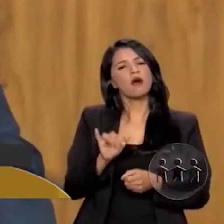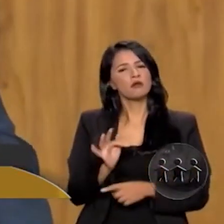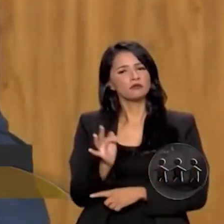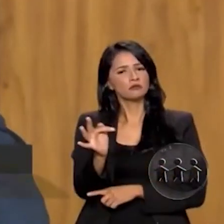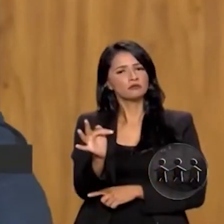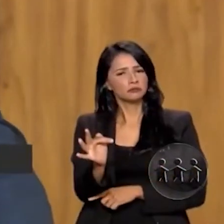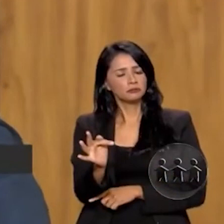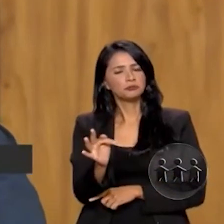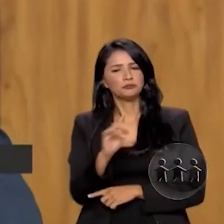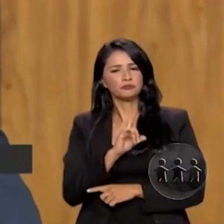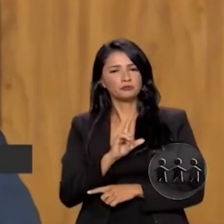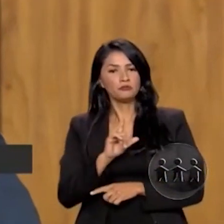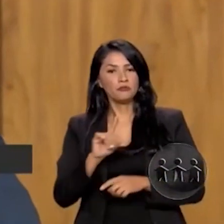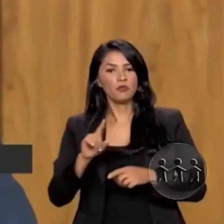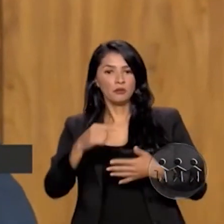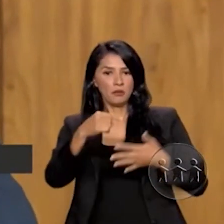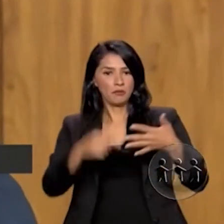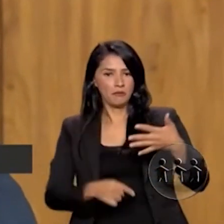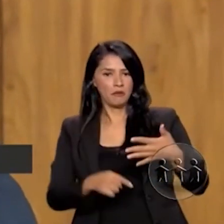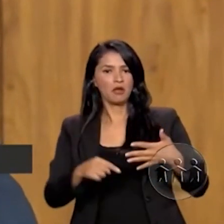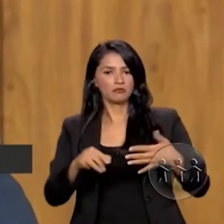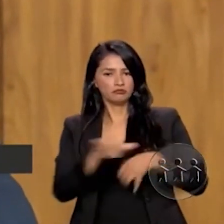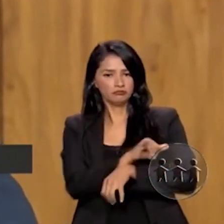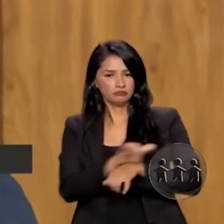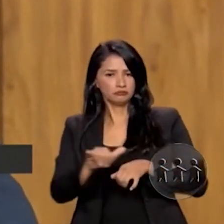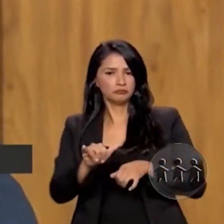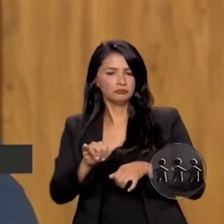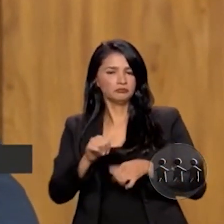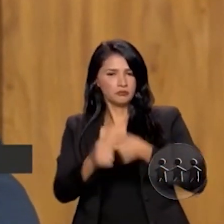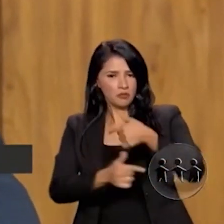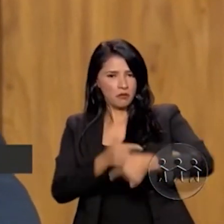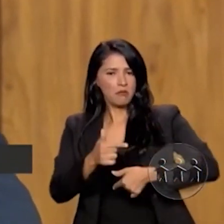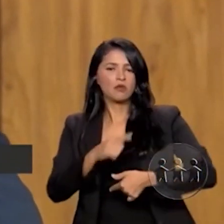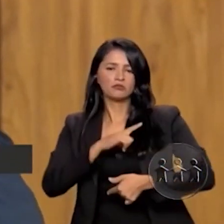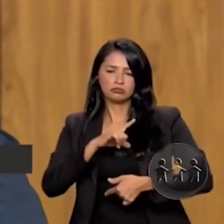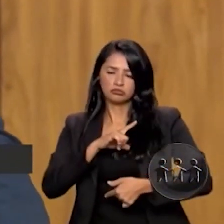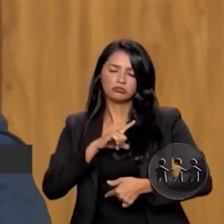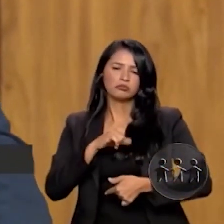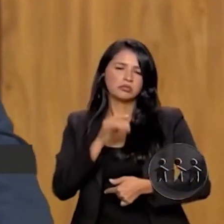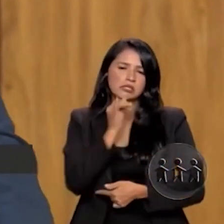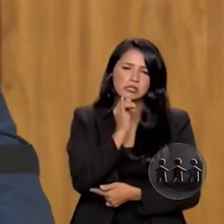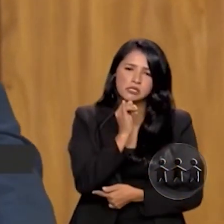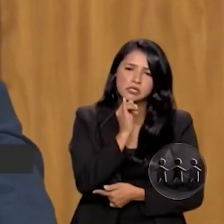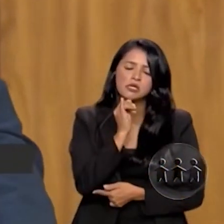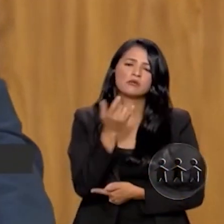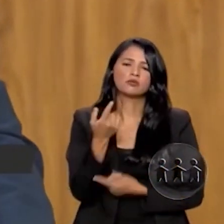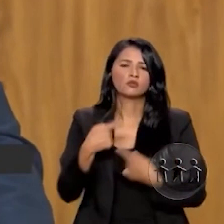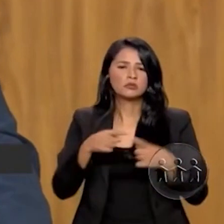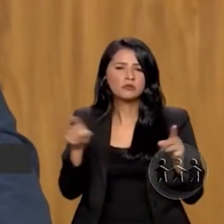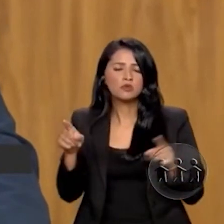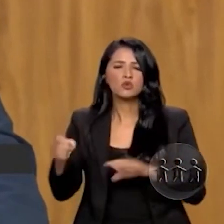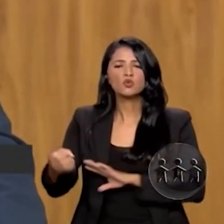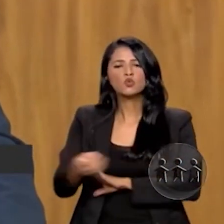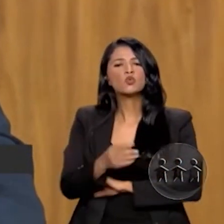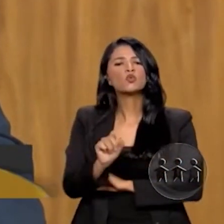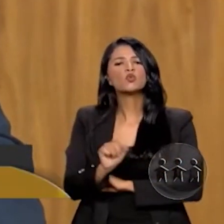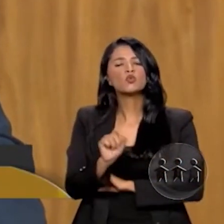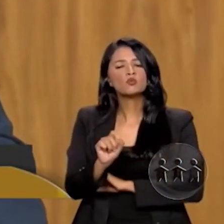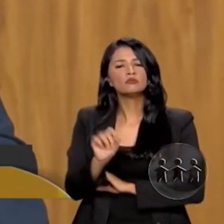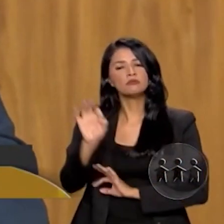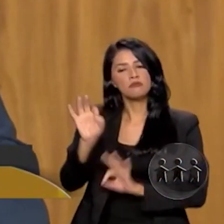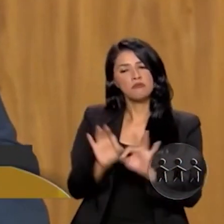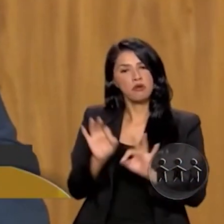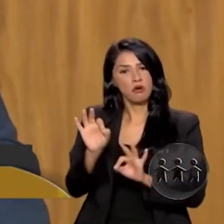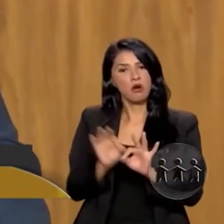as ações programadas estão, por exemplo, o lançamento do novo plano